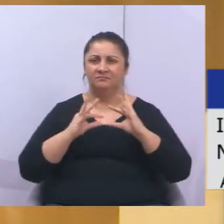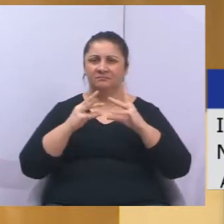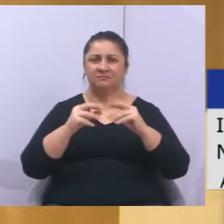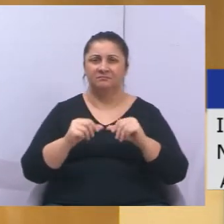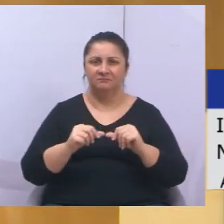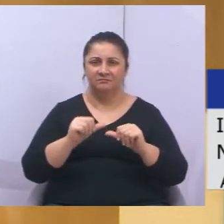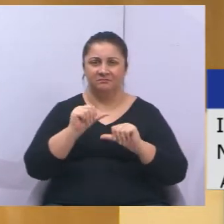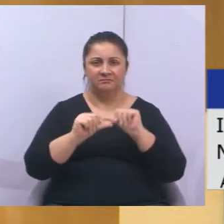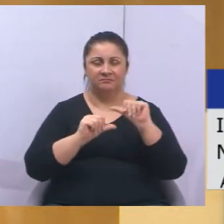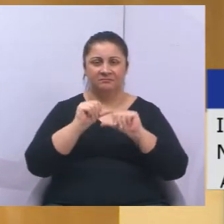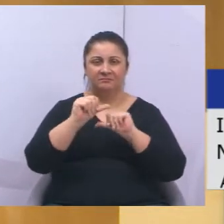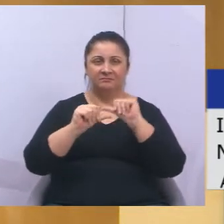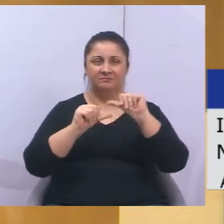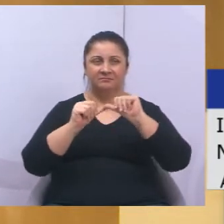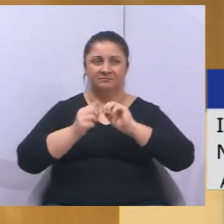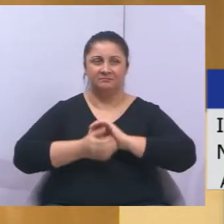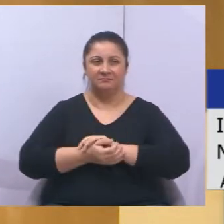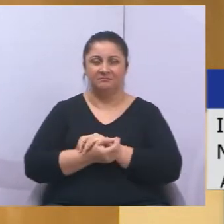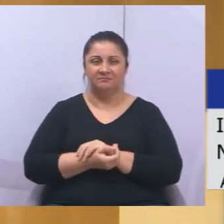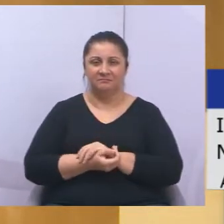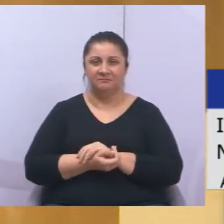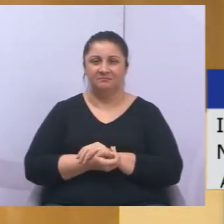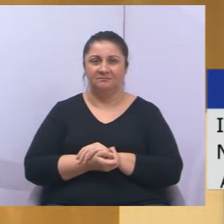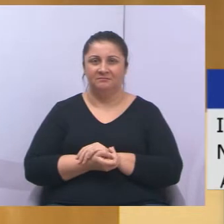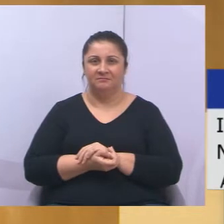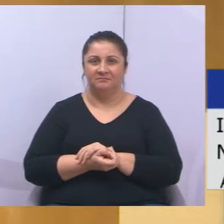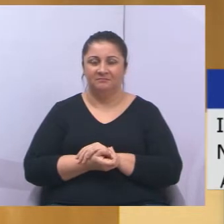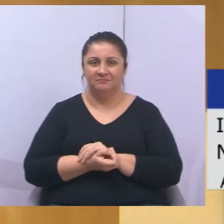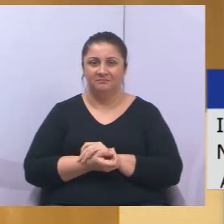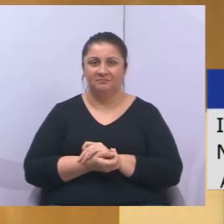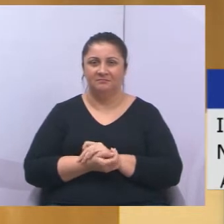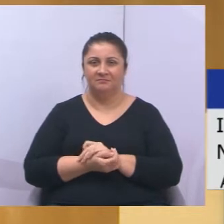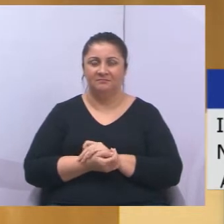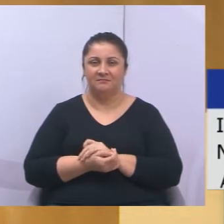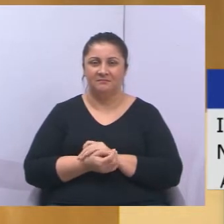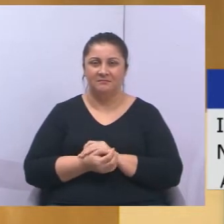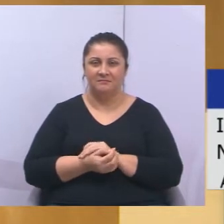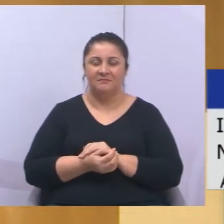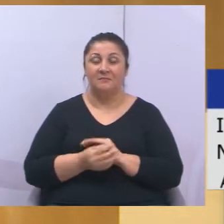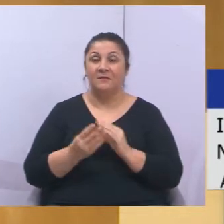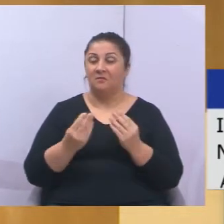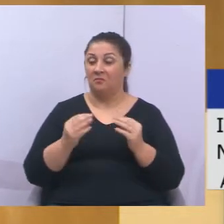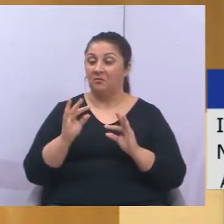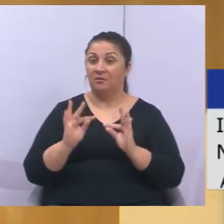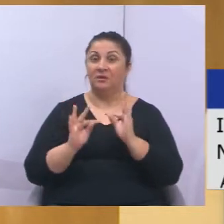a evolução, o progresso, o desenvolvimento acentuado da tecnologia,